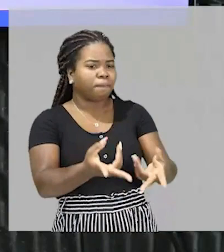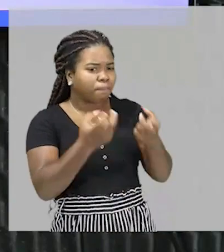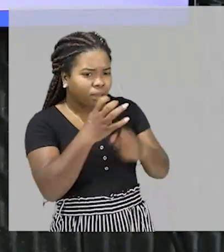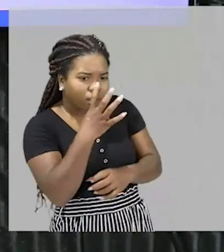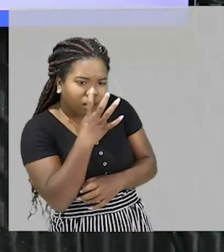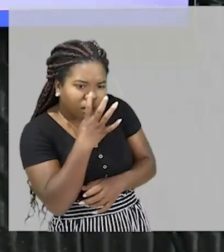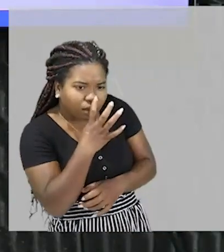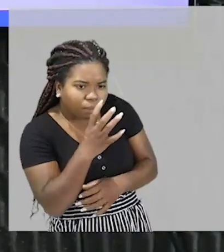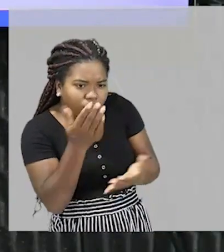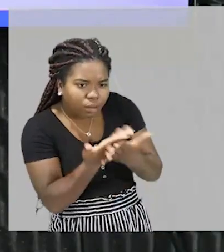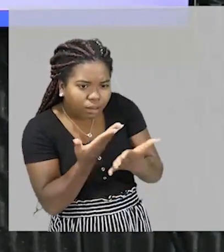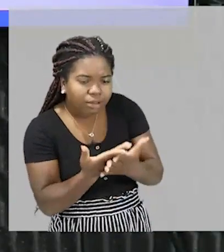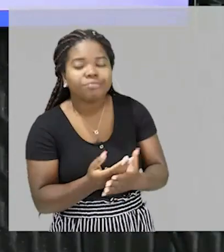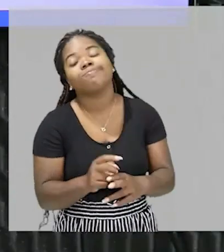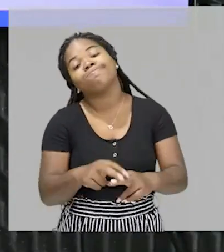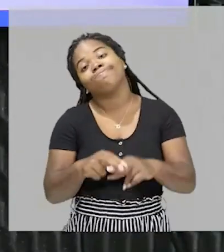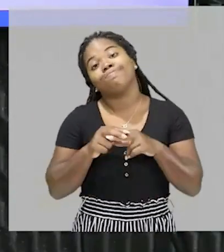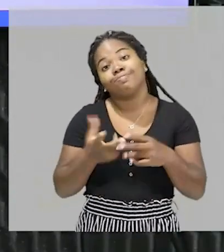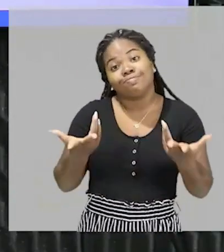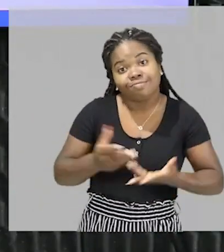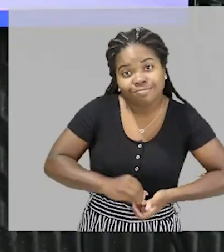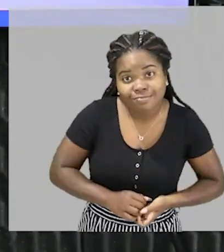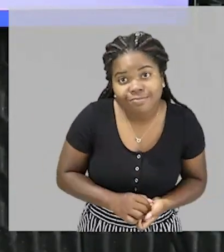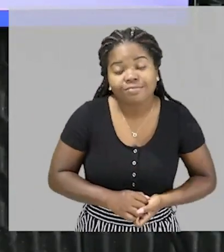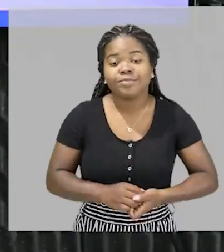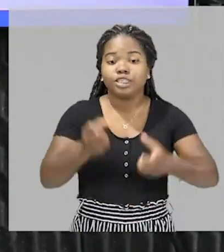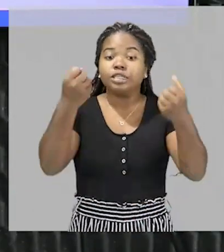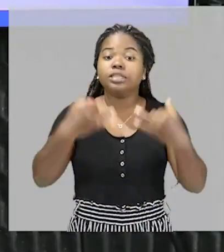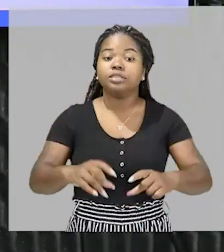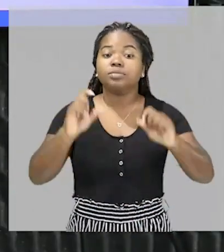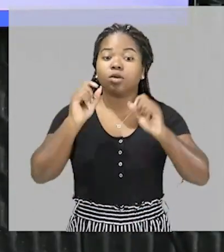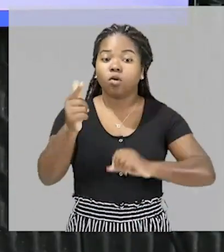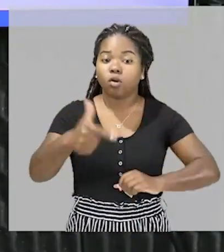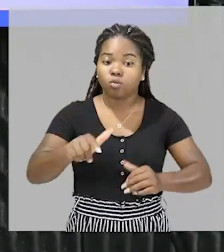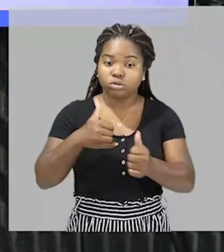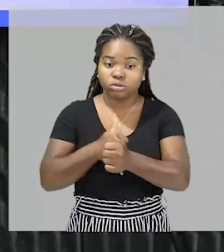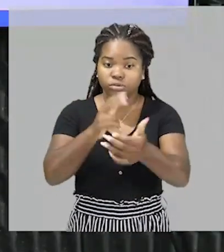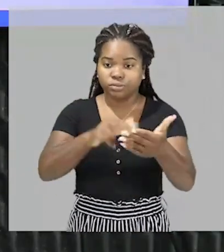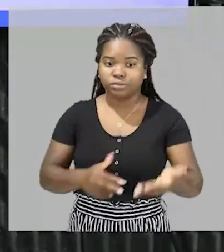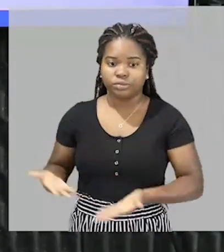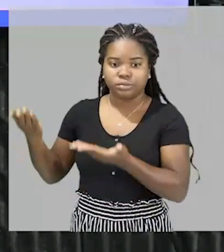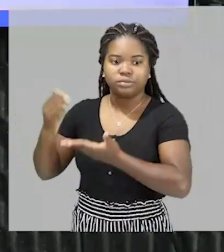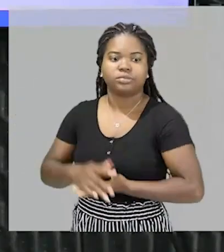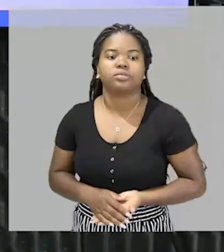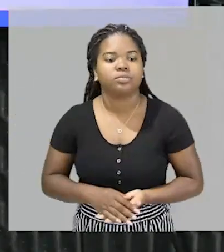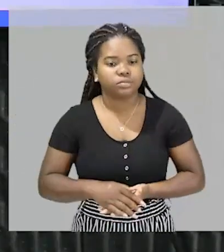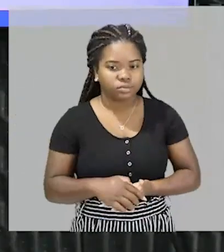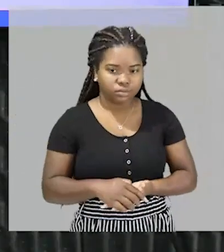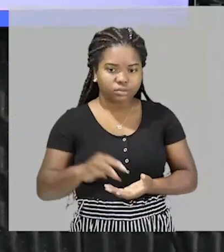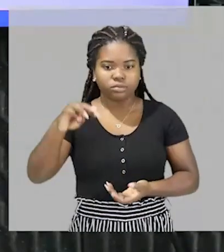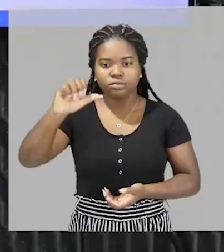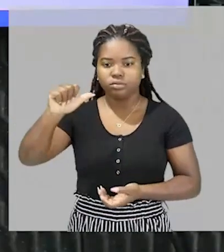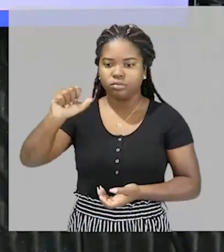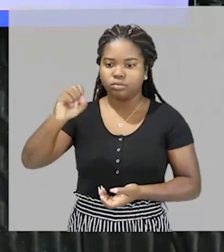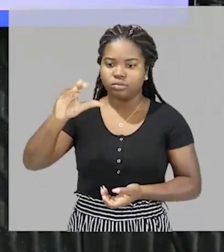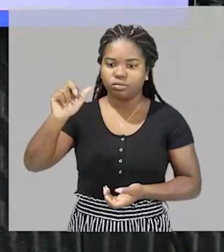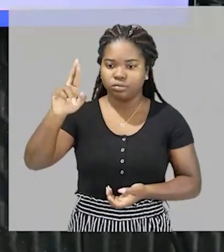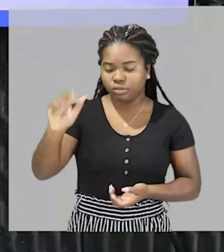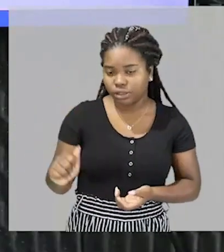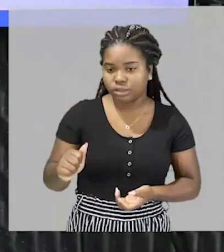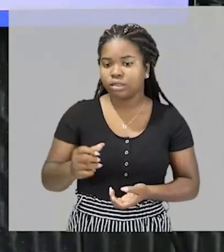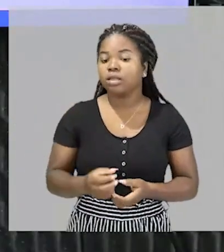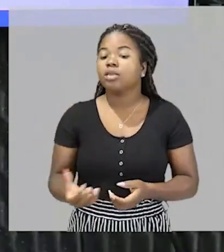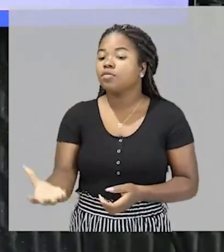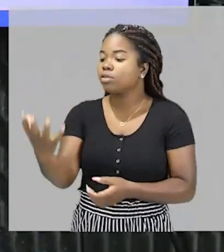estudo. Pois é. Aí ele diz o seguinte, a máscara diante do espectador. A máscara, teoricamente, é alguma coisa que você coloca